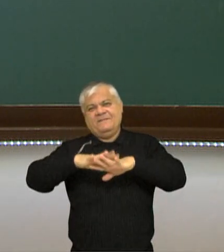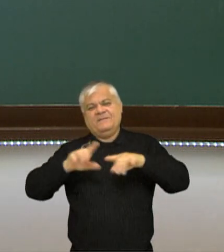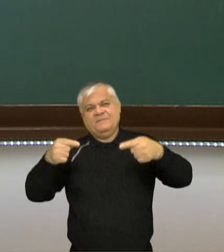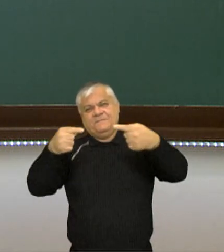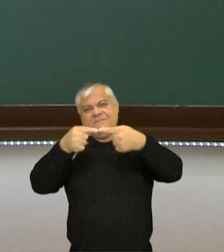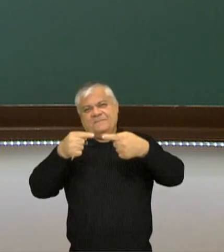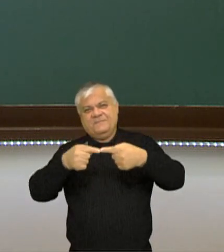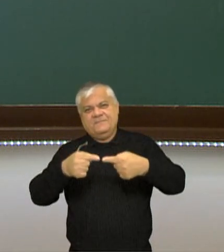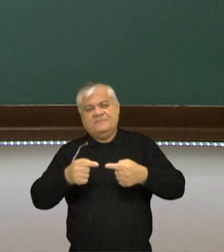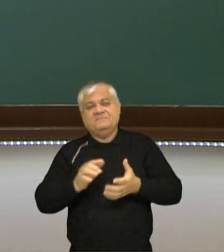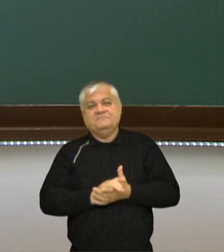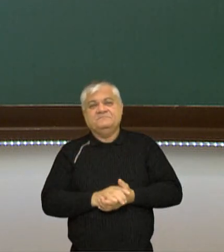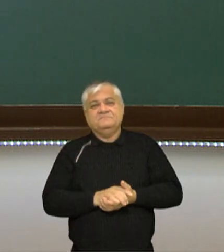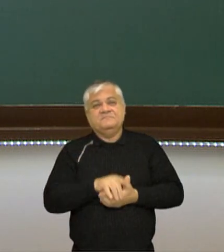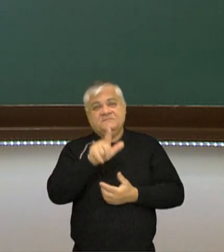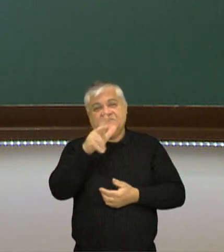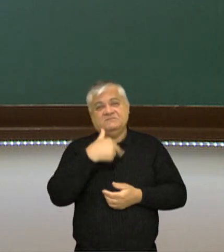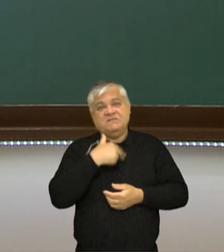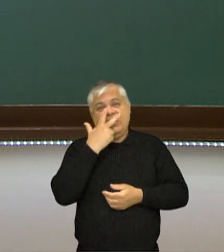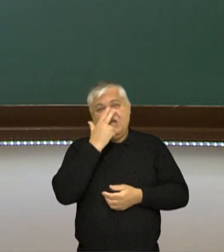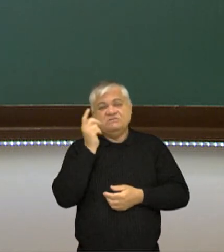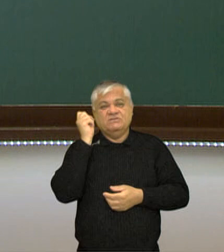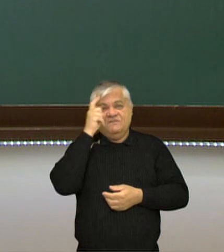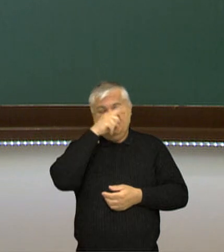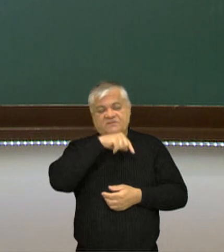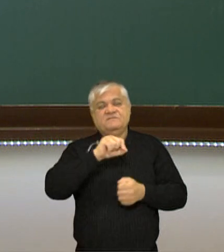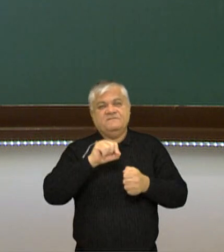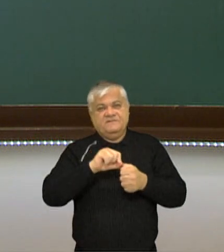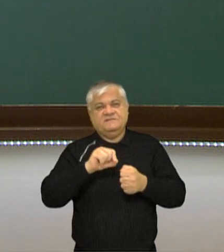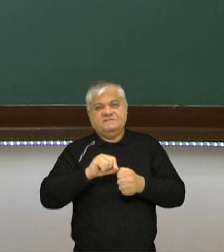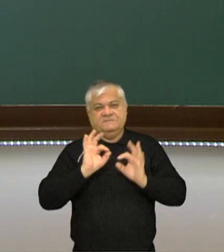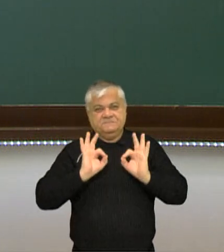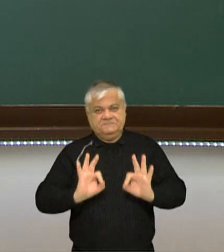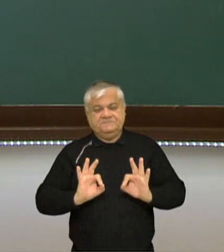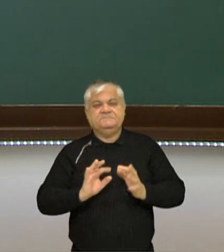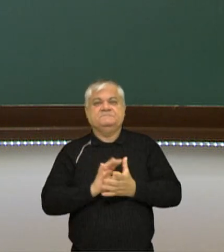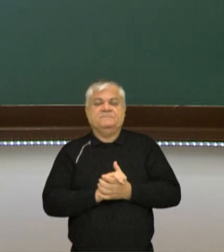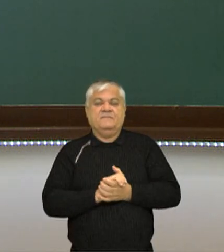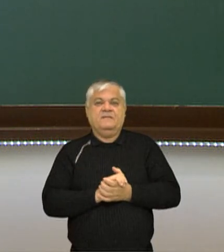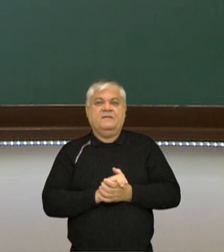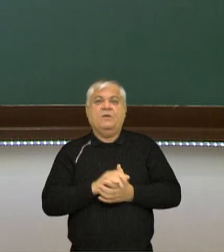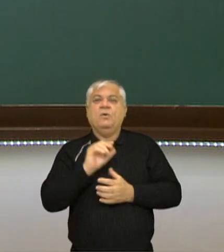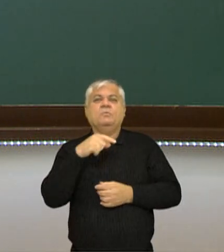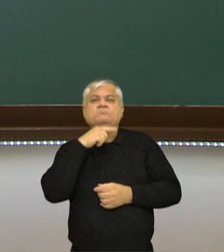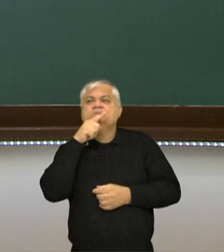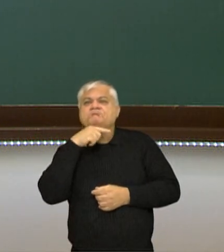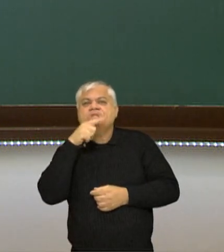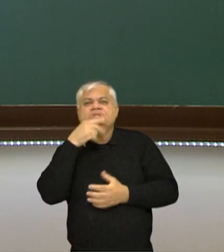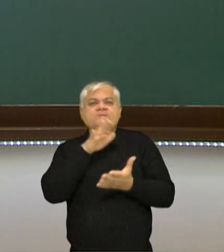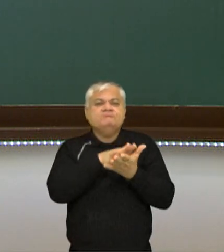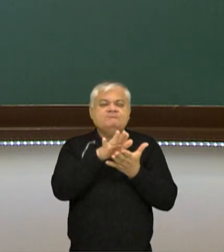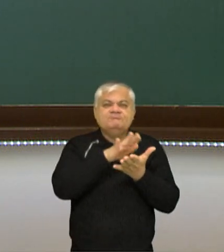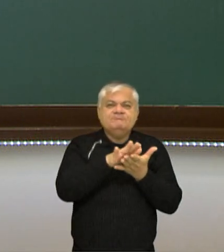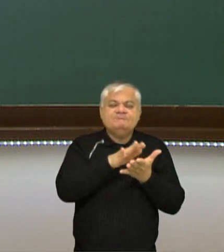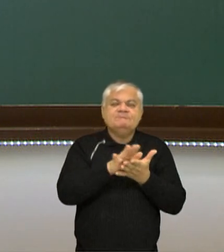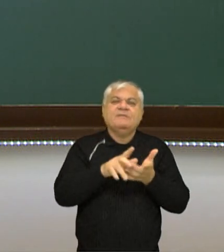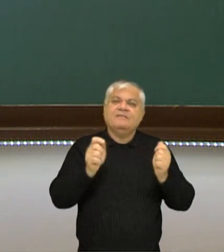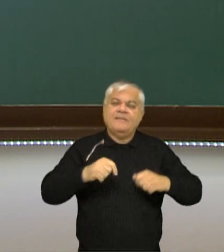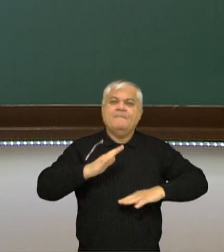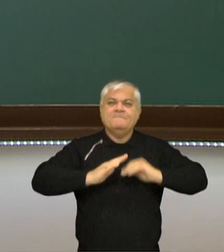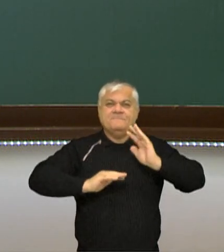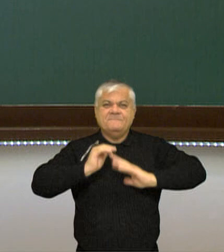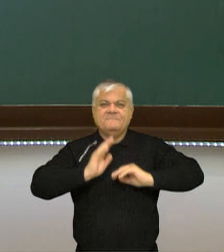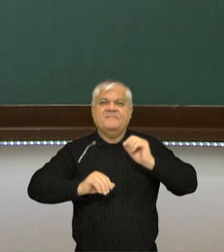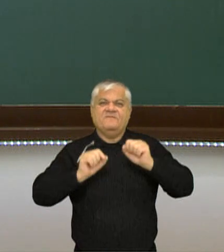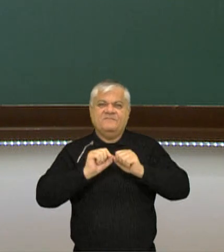suas peças. Se você acha difícil de fazer mesmo o desenho da peça ou não consegue imprimir num papel, recortar e